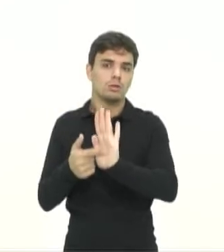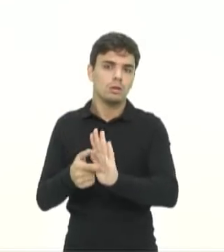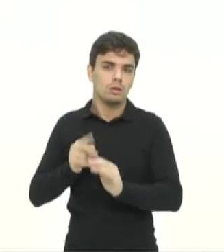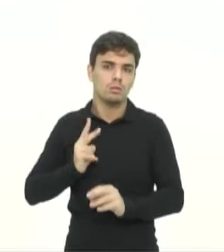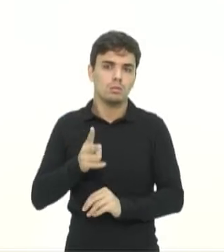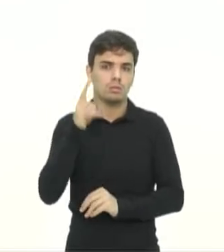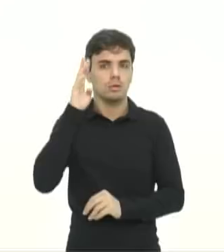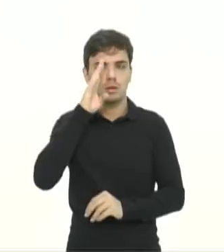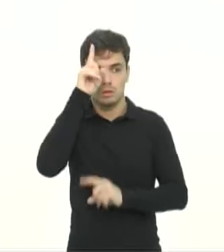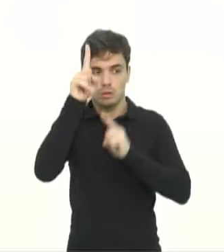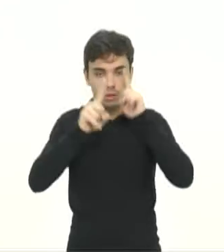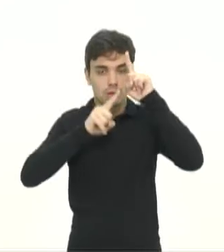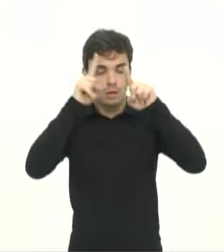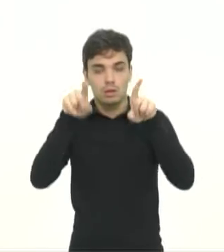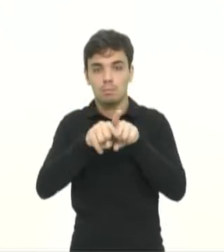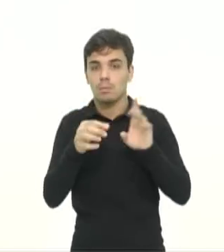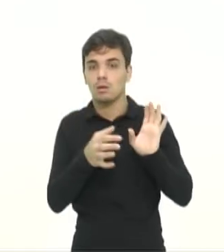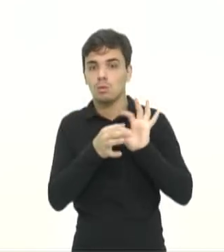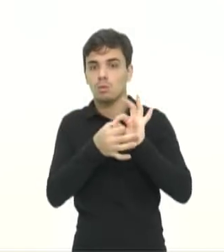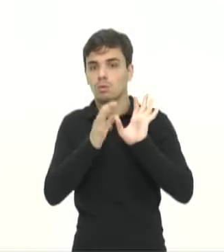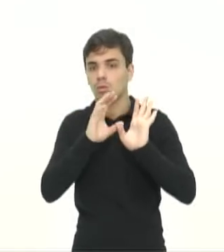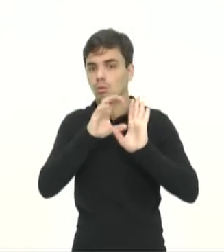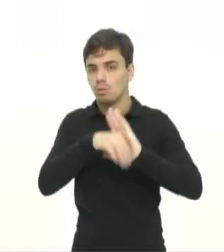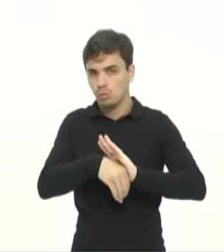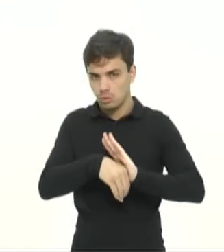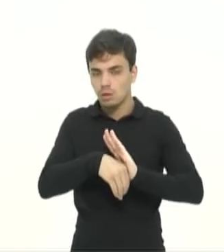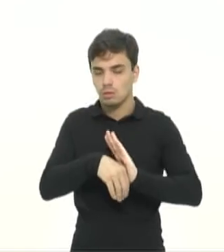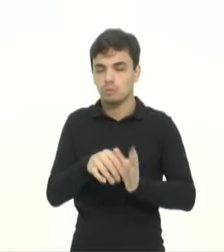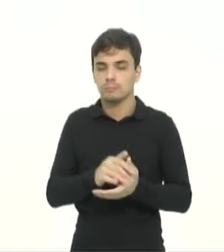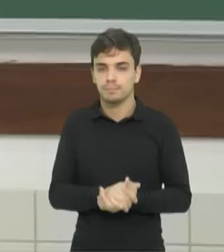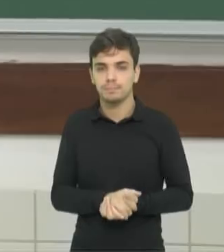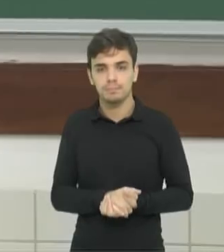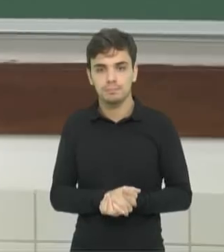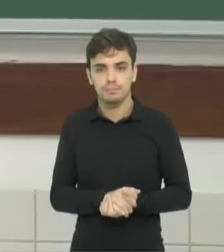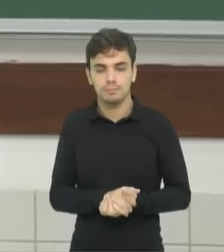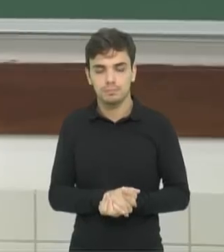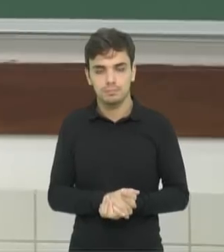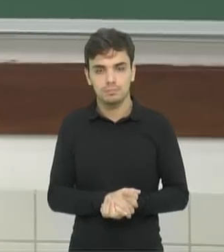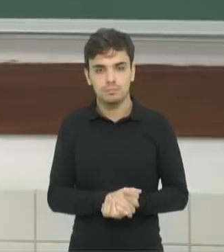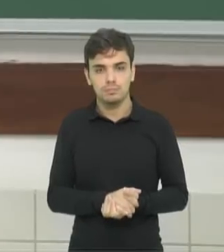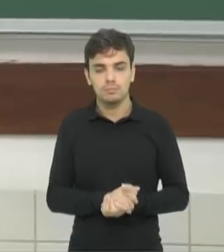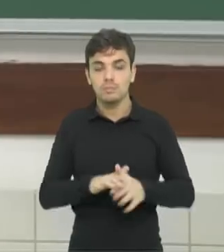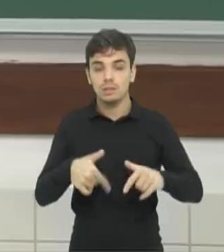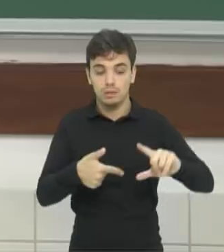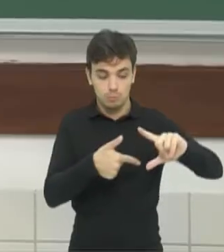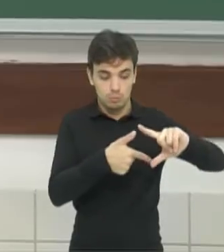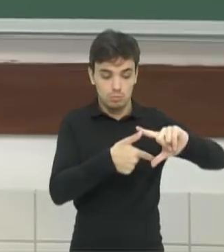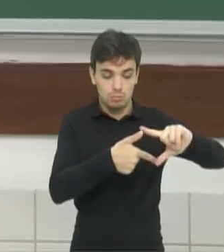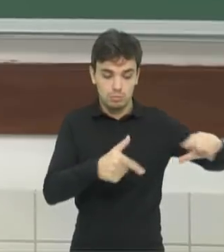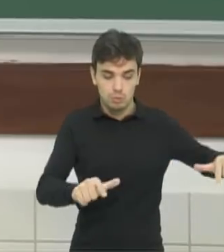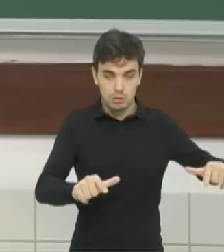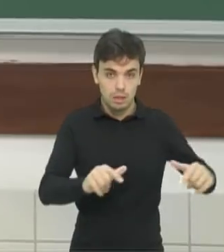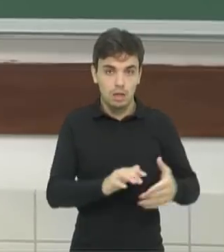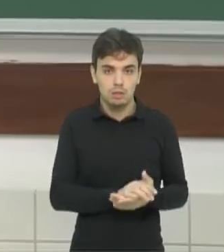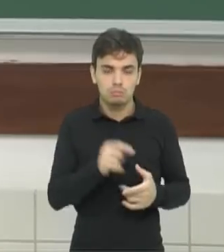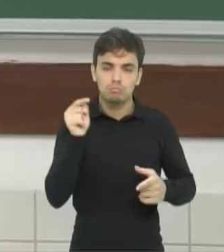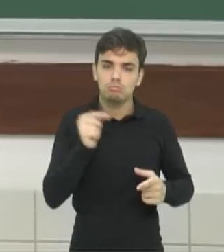e a atitude acima do objeto artístico final. Então, assim, gente, no moderno, eles